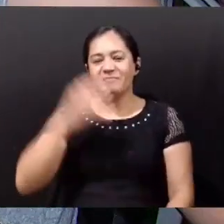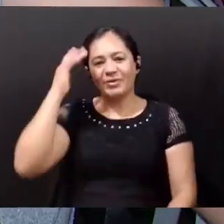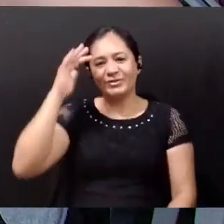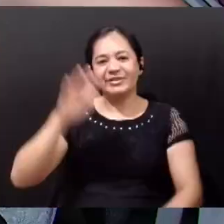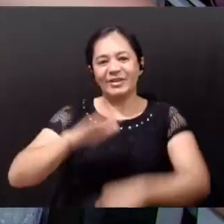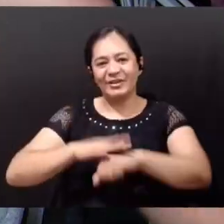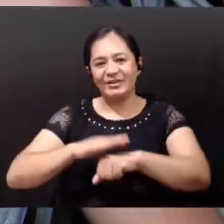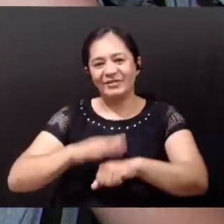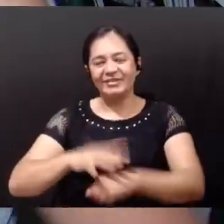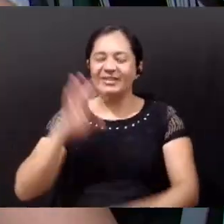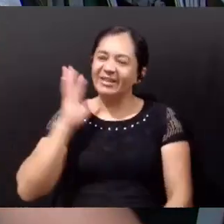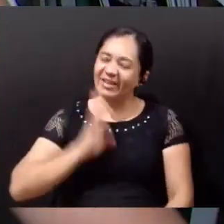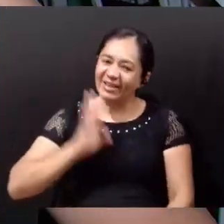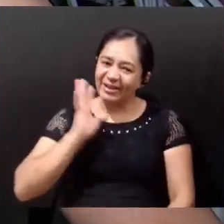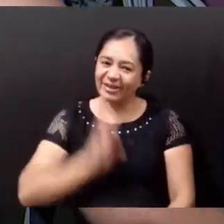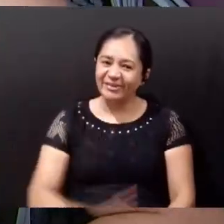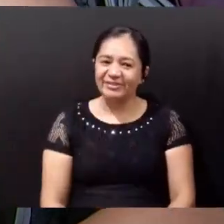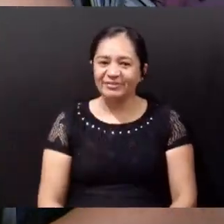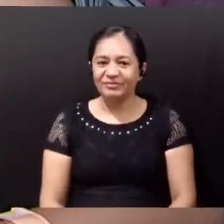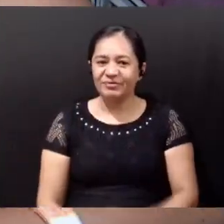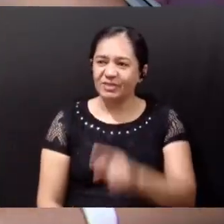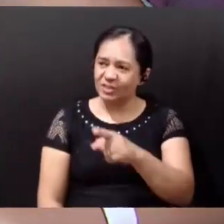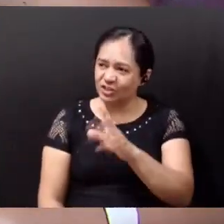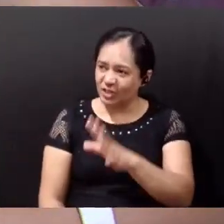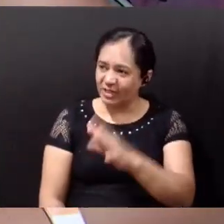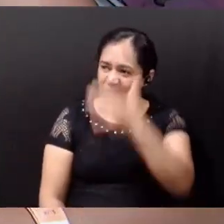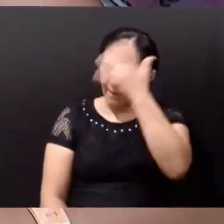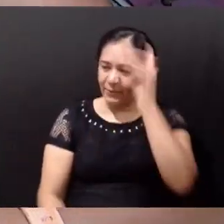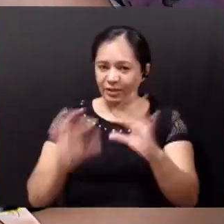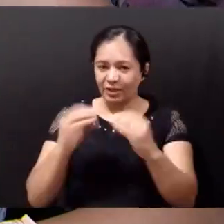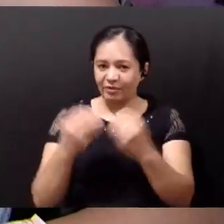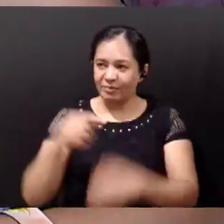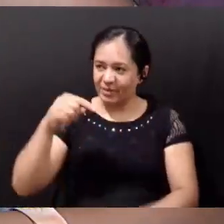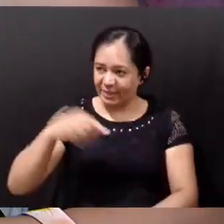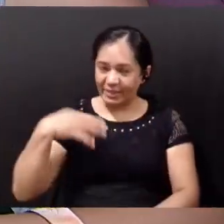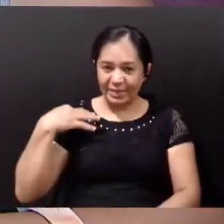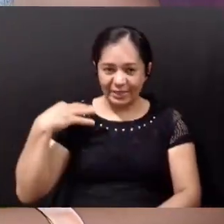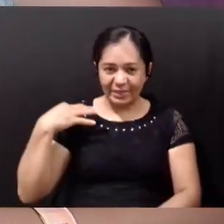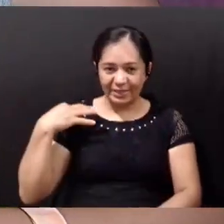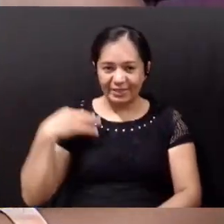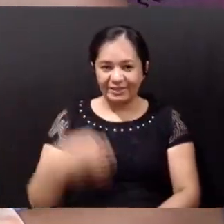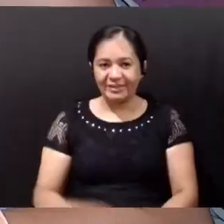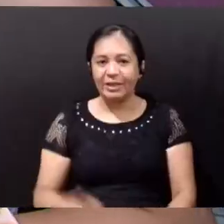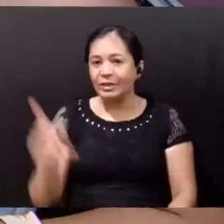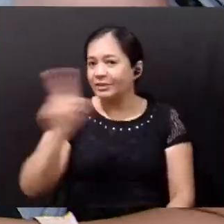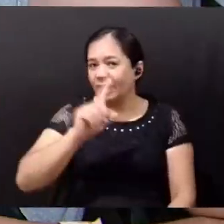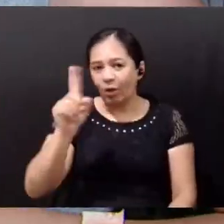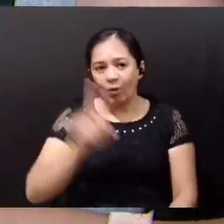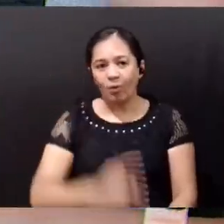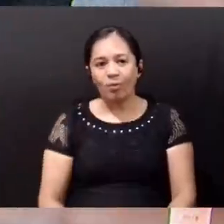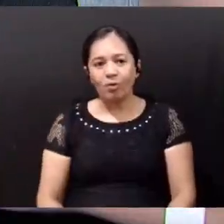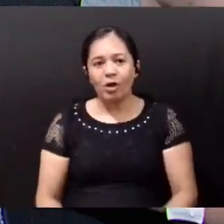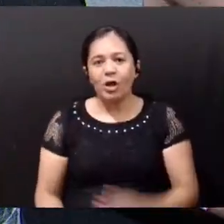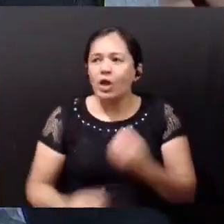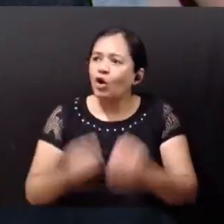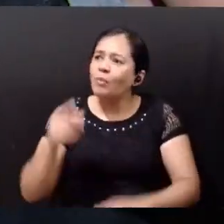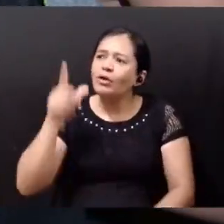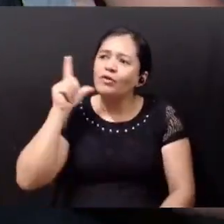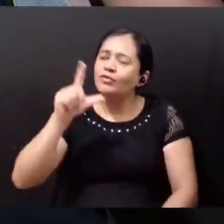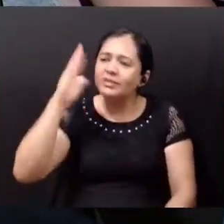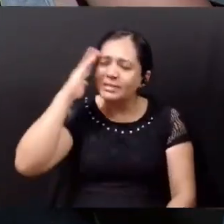legal. Você já tem alguém da sua família que é voluntário aqui? Não. E como que você soube que tem esse